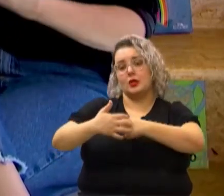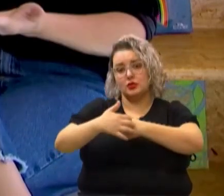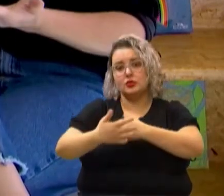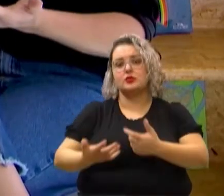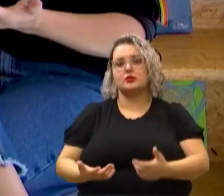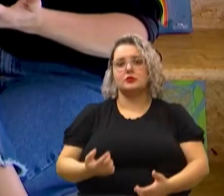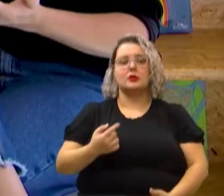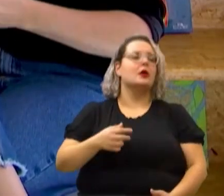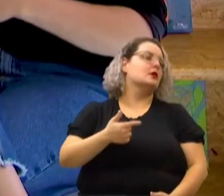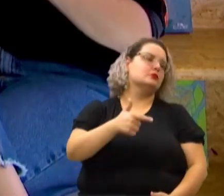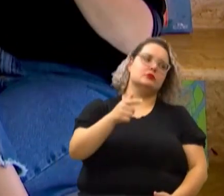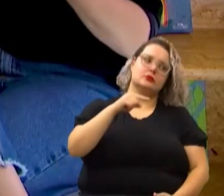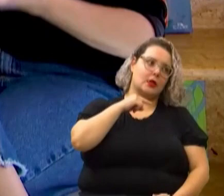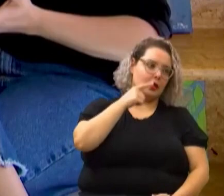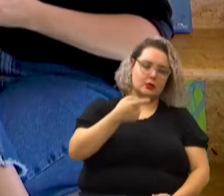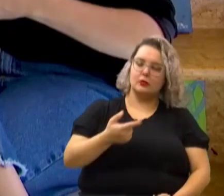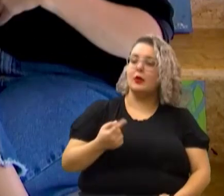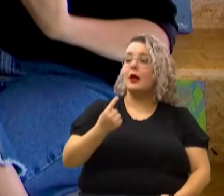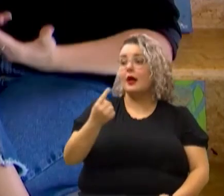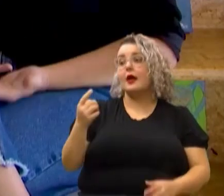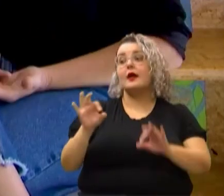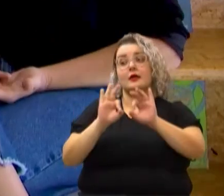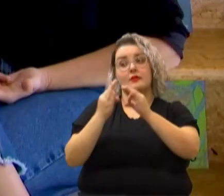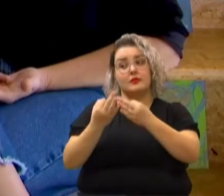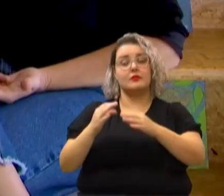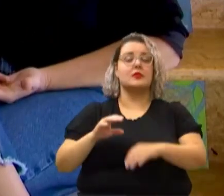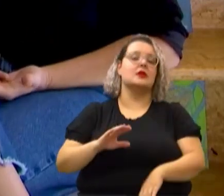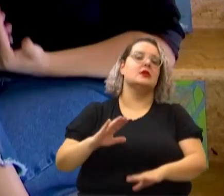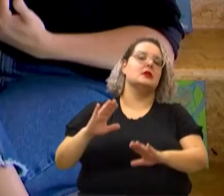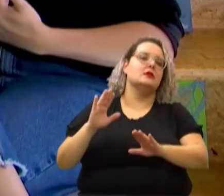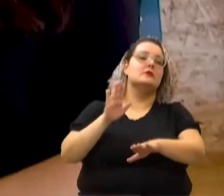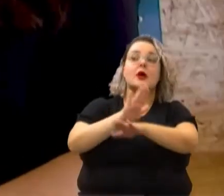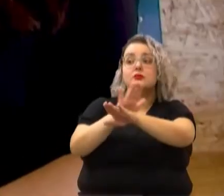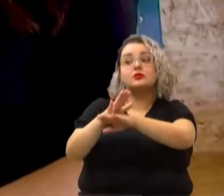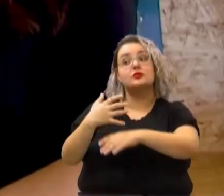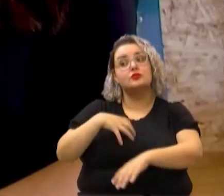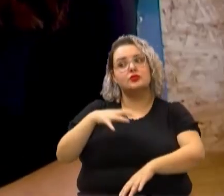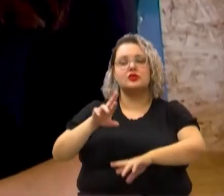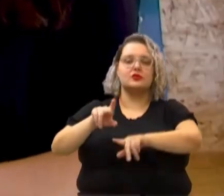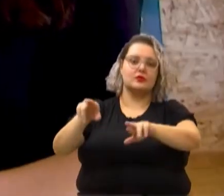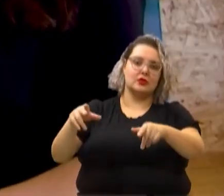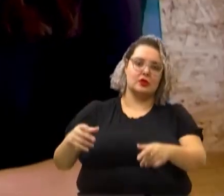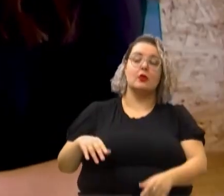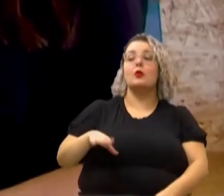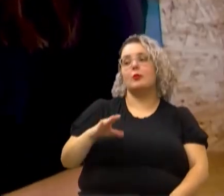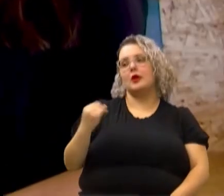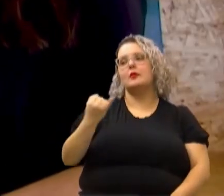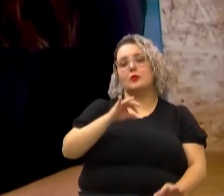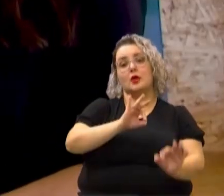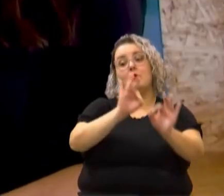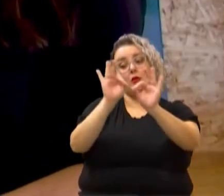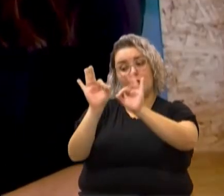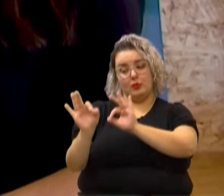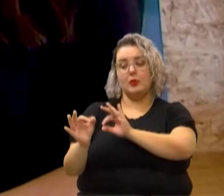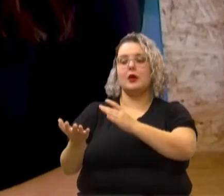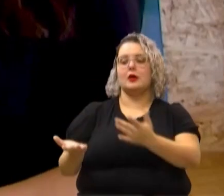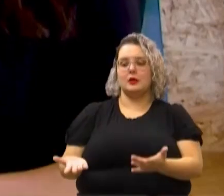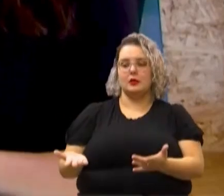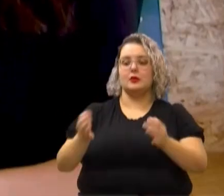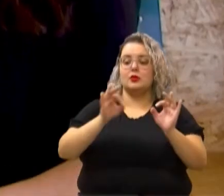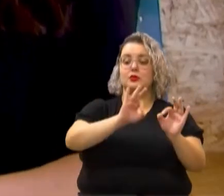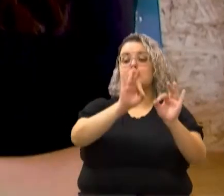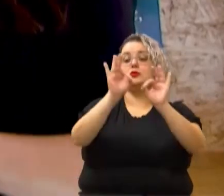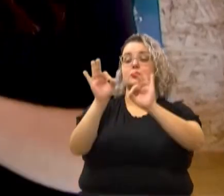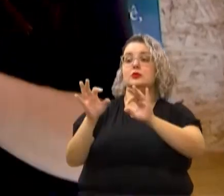cada história cada família a gente ajuda de um jeito o mais importante é realmente acompanhar né